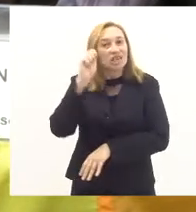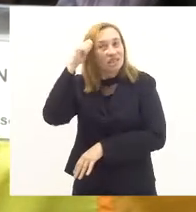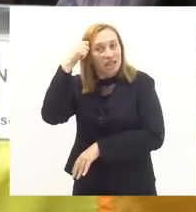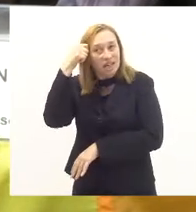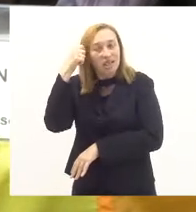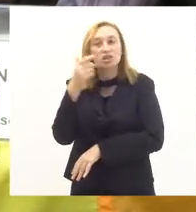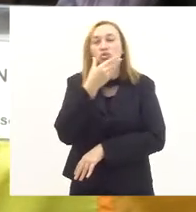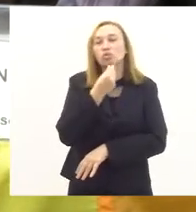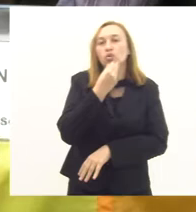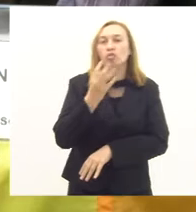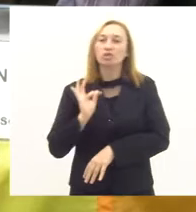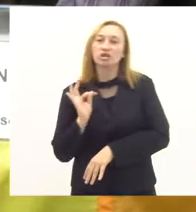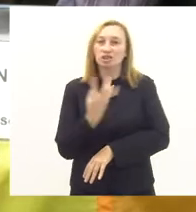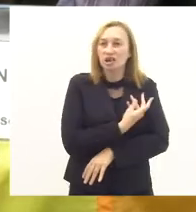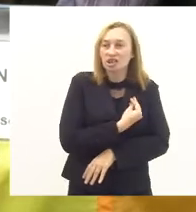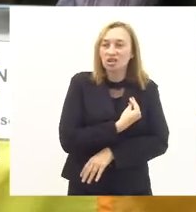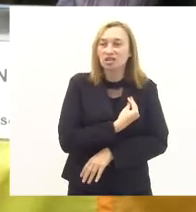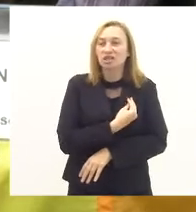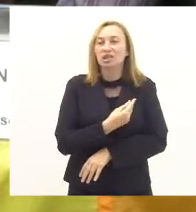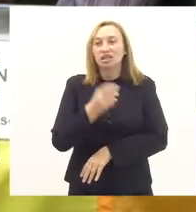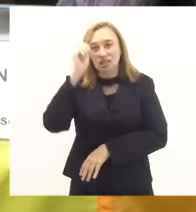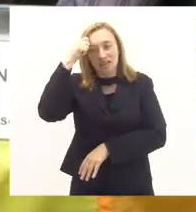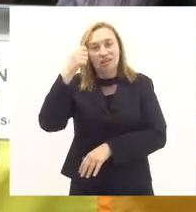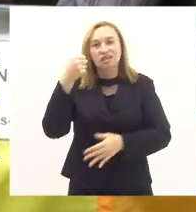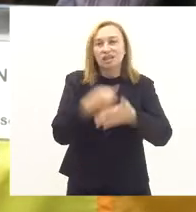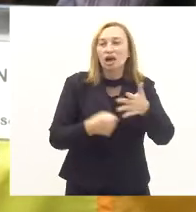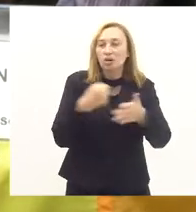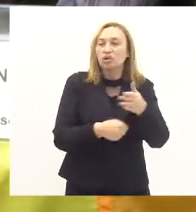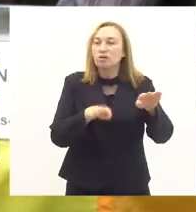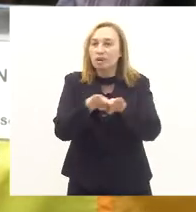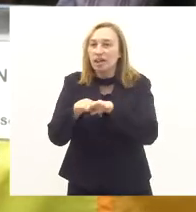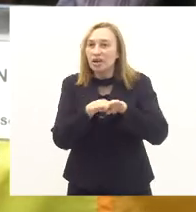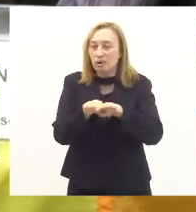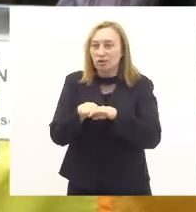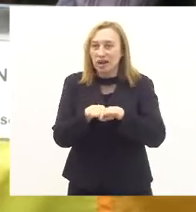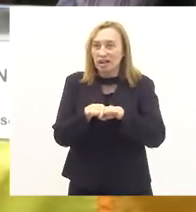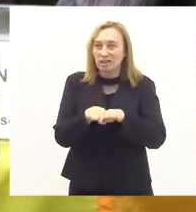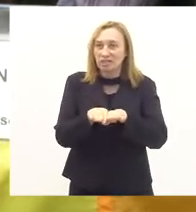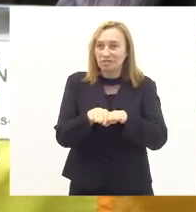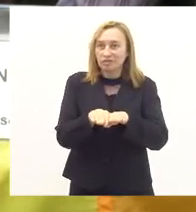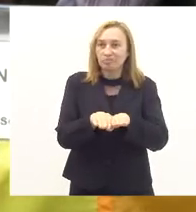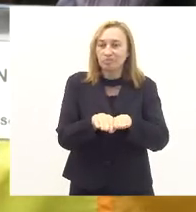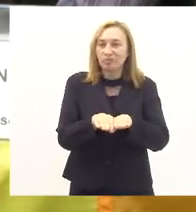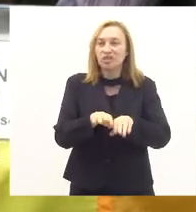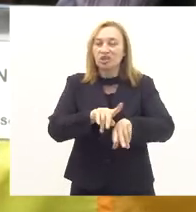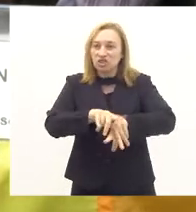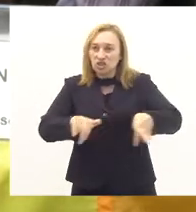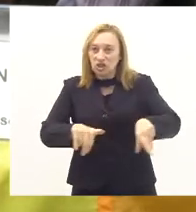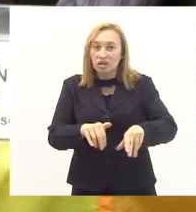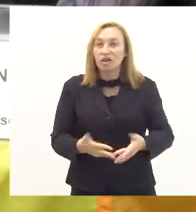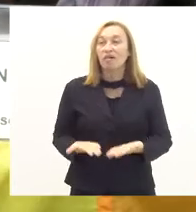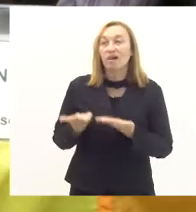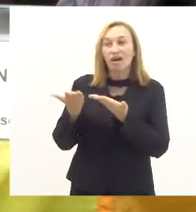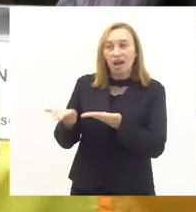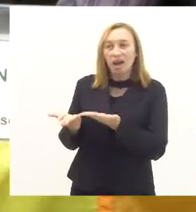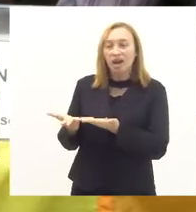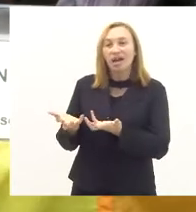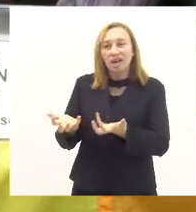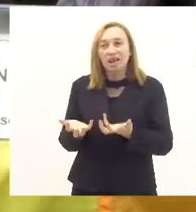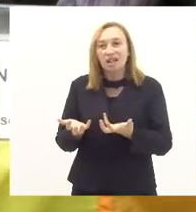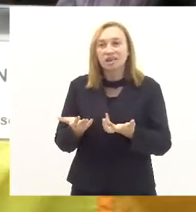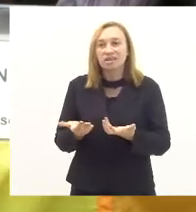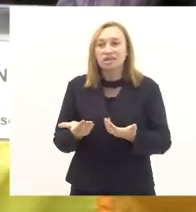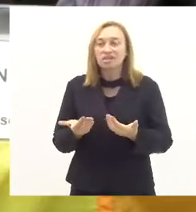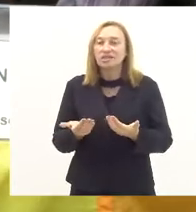dos homens trans negros, da luta pela igualdade racial e de gênero. Então, a ela, queríamos abrir